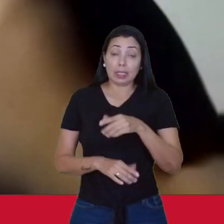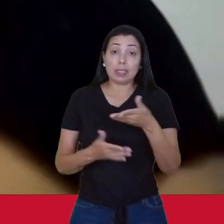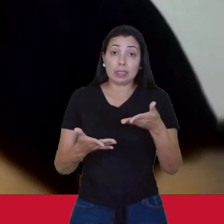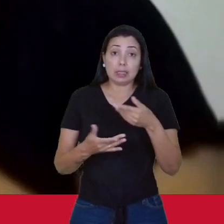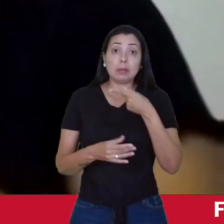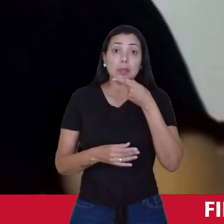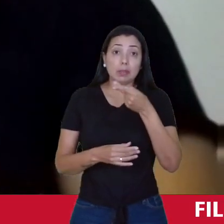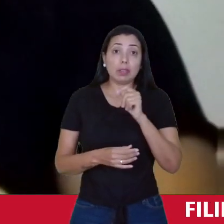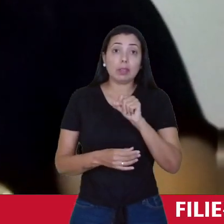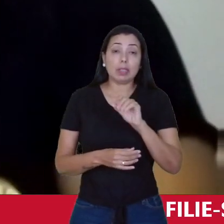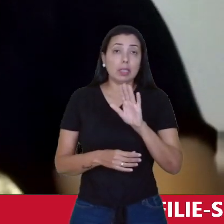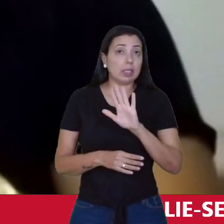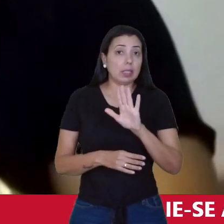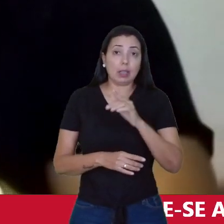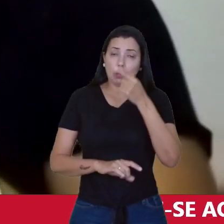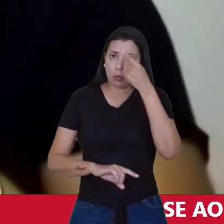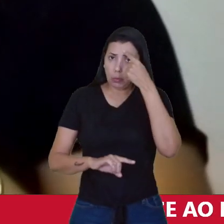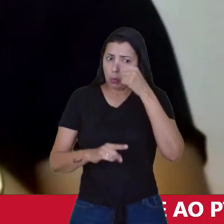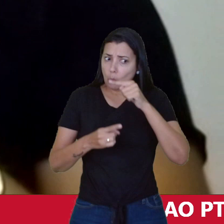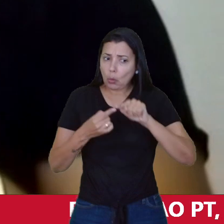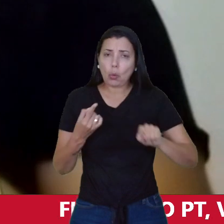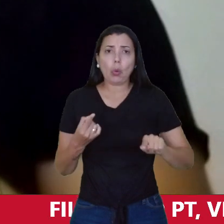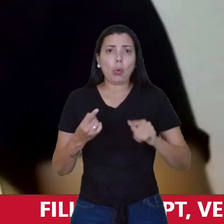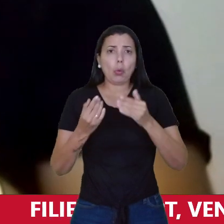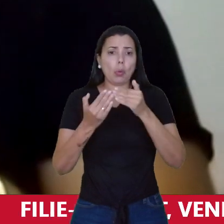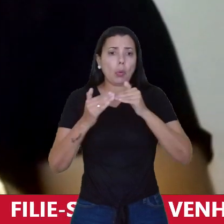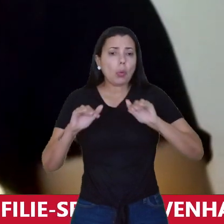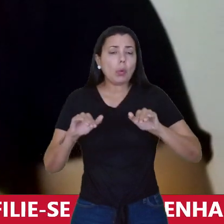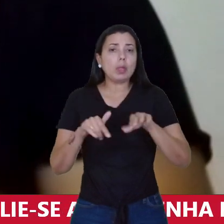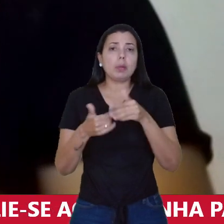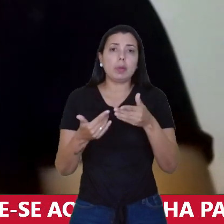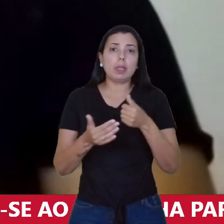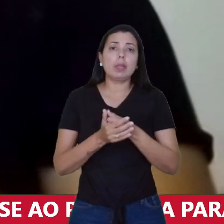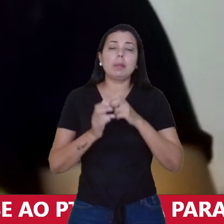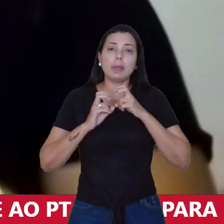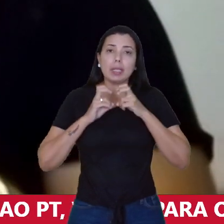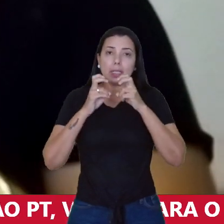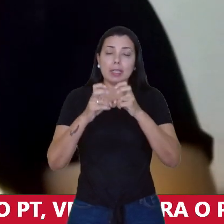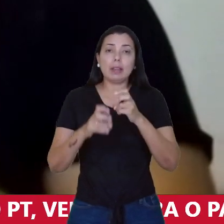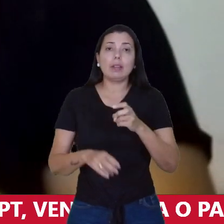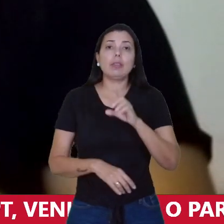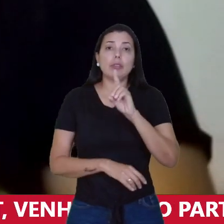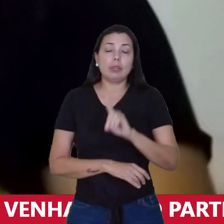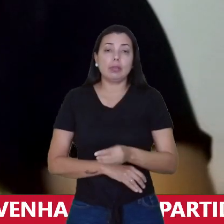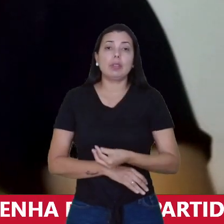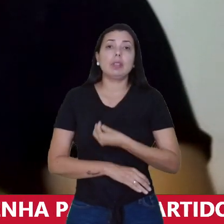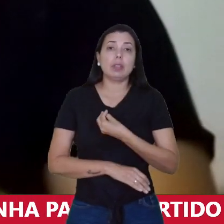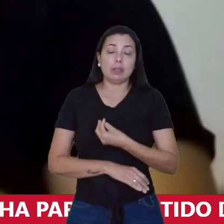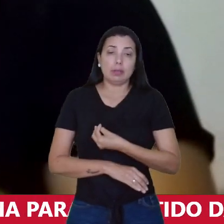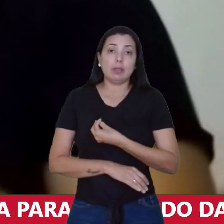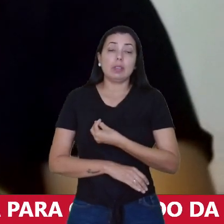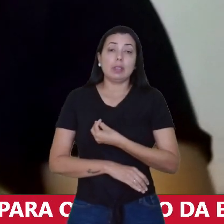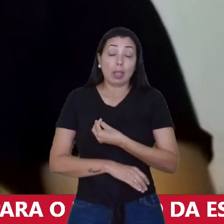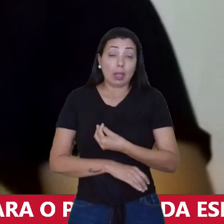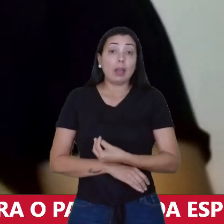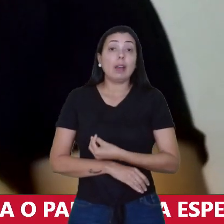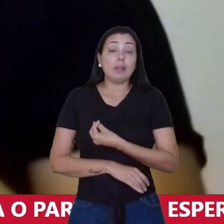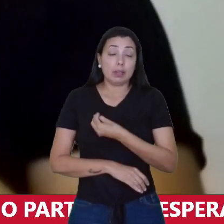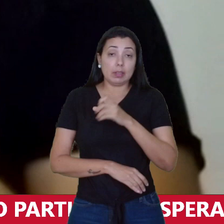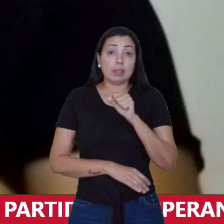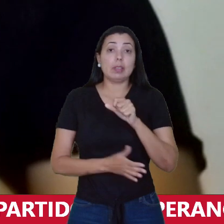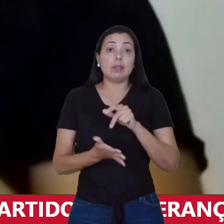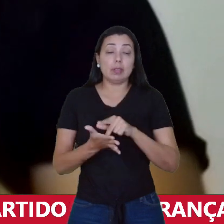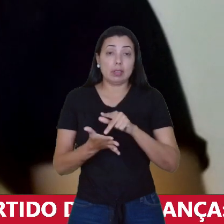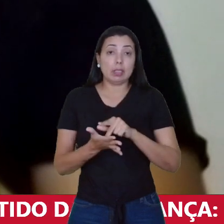para dizer que nós não concordamos e para gritar o nosso direito à vida, né? E a vida